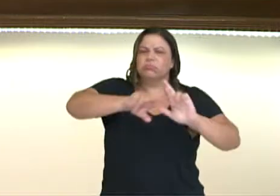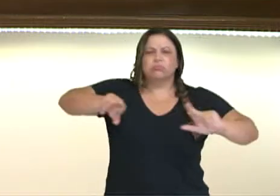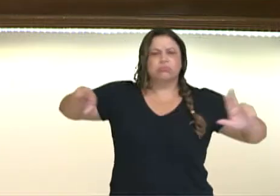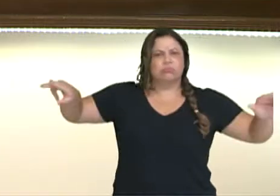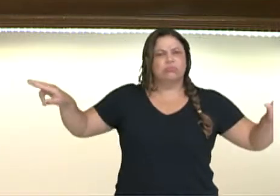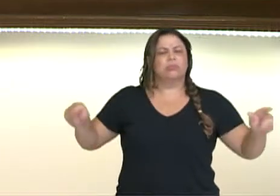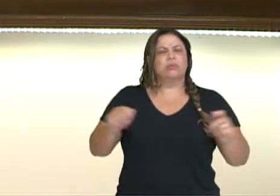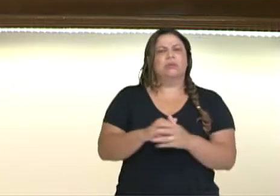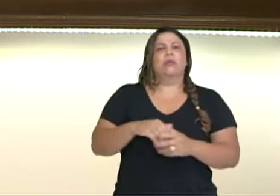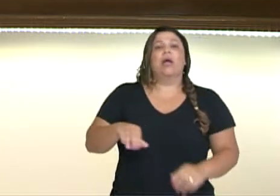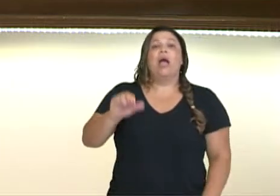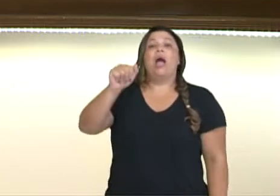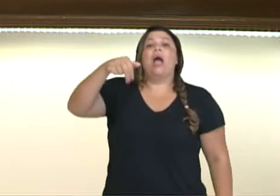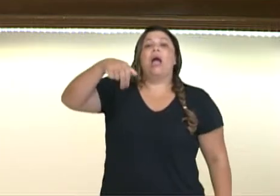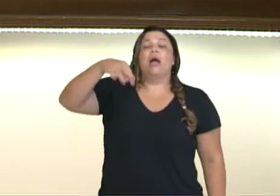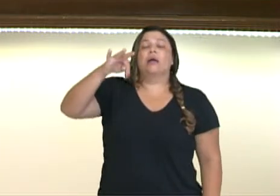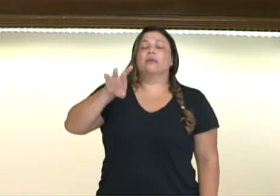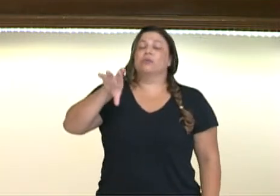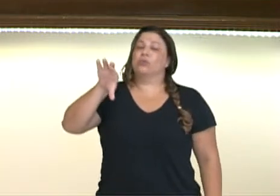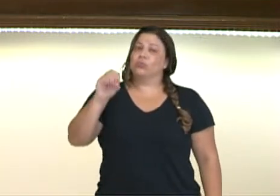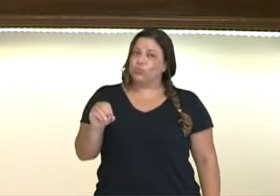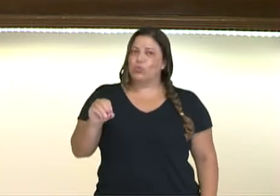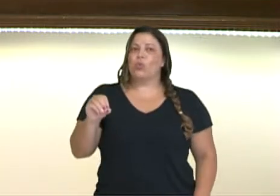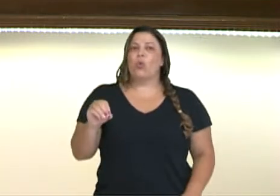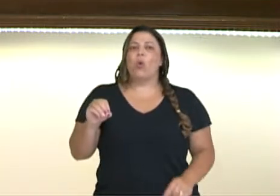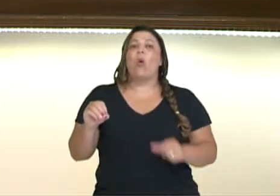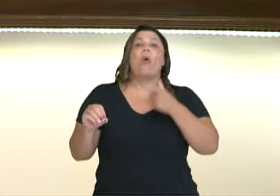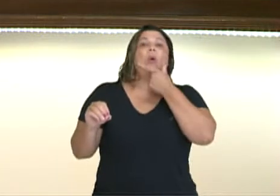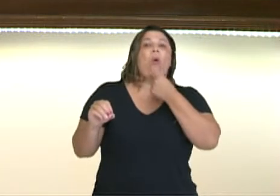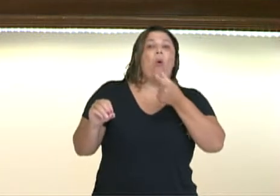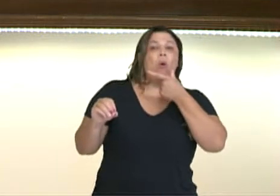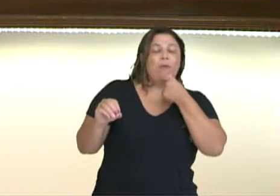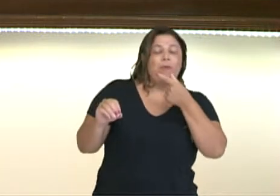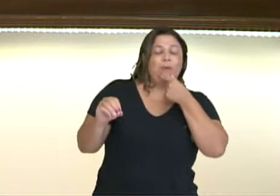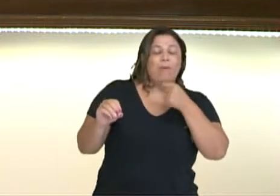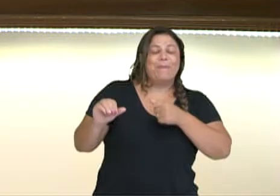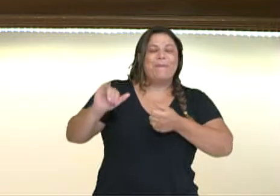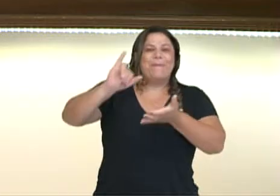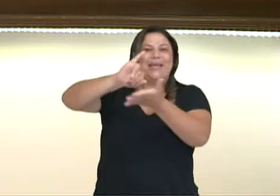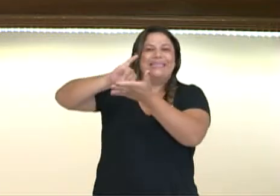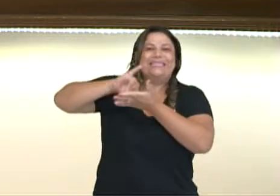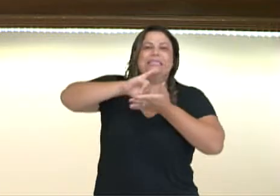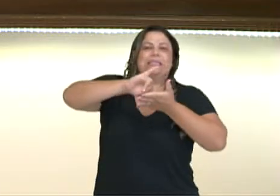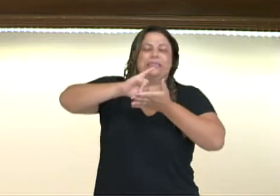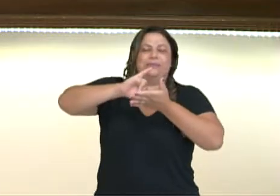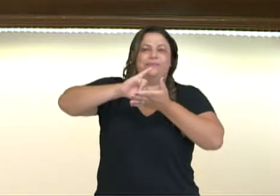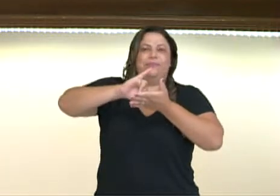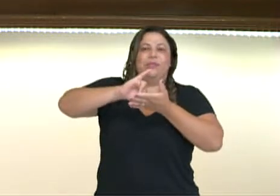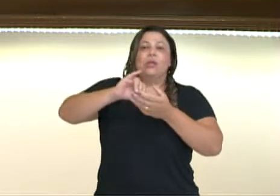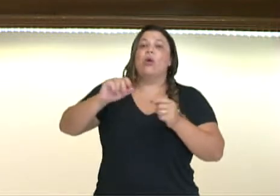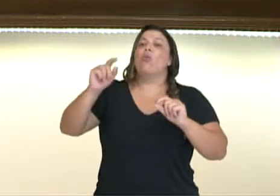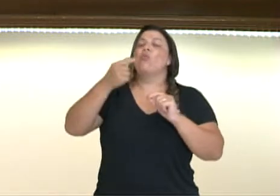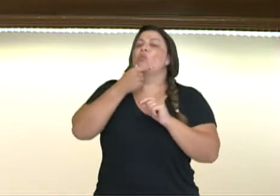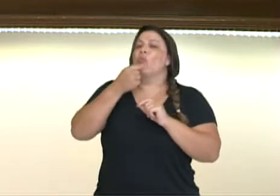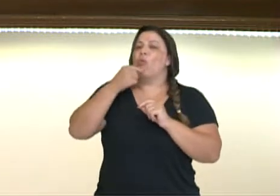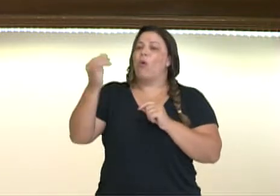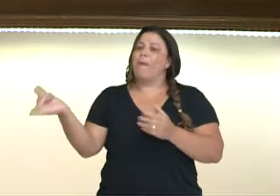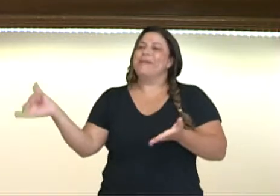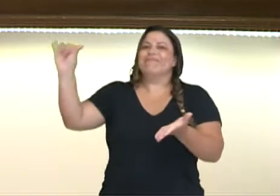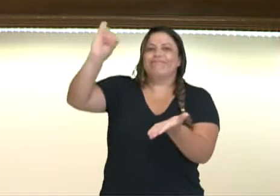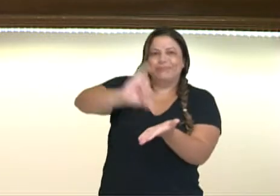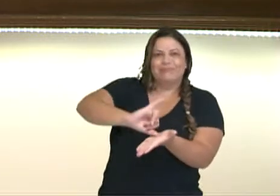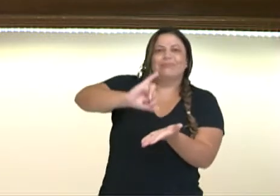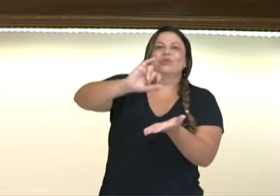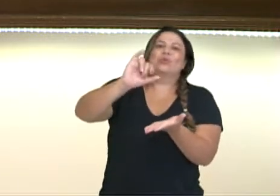o antropocentrismo. Antropo, homem, ser humano, centrismo, centro. Então, o homem no centro